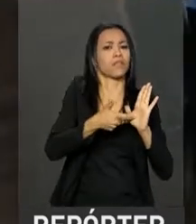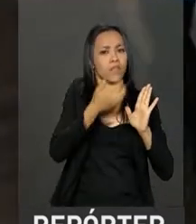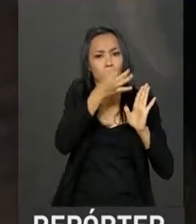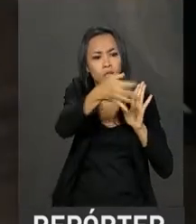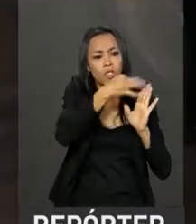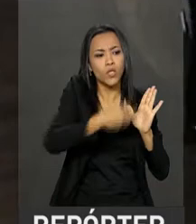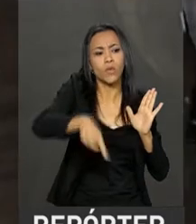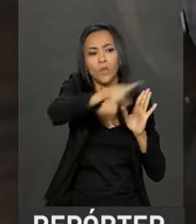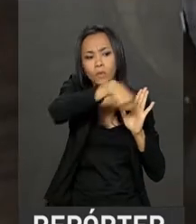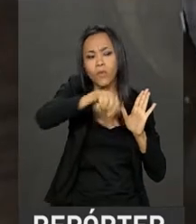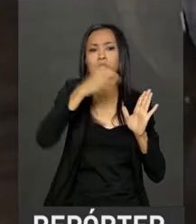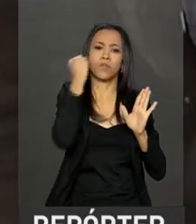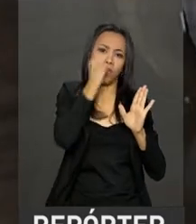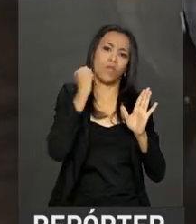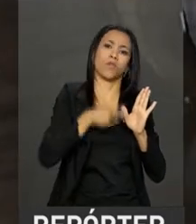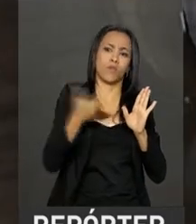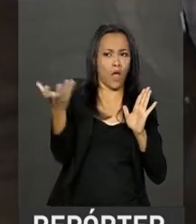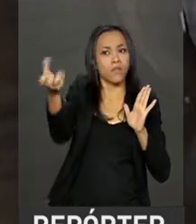pelos parlamentares.